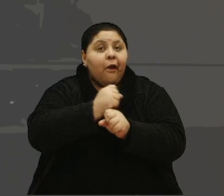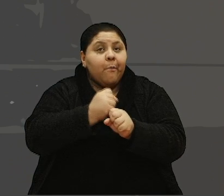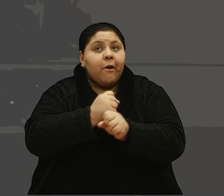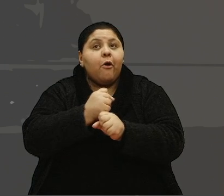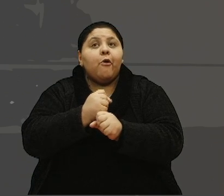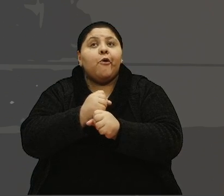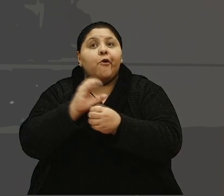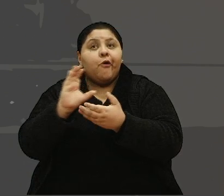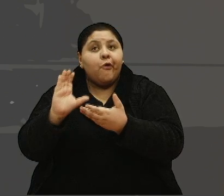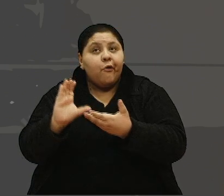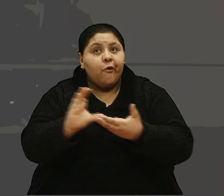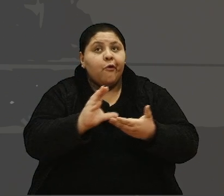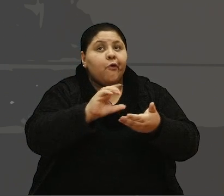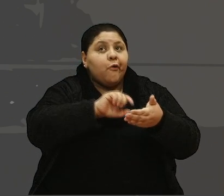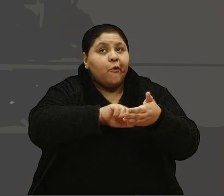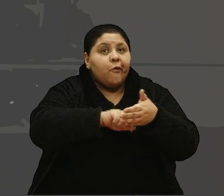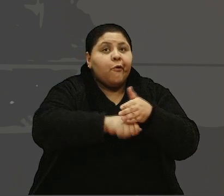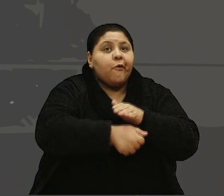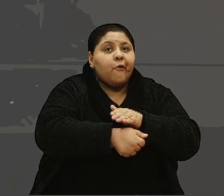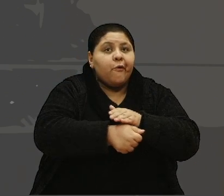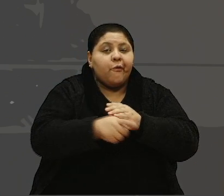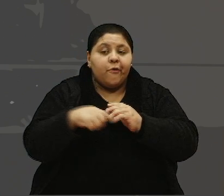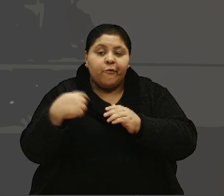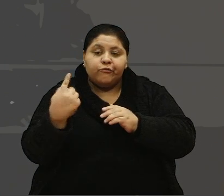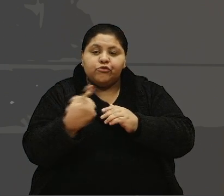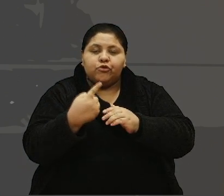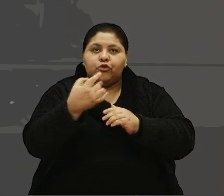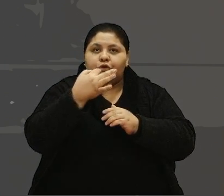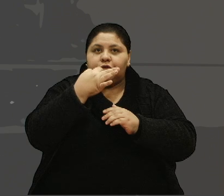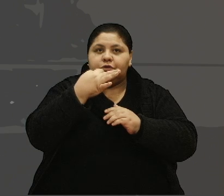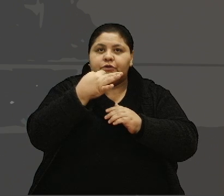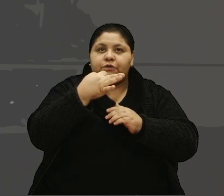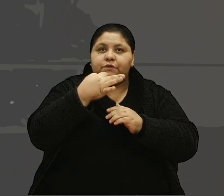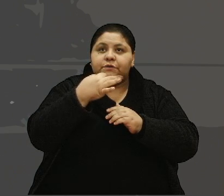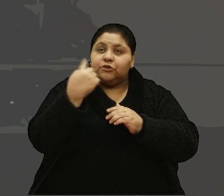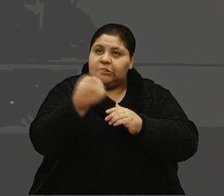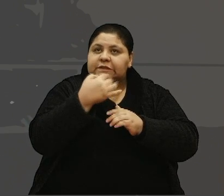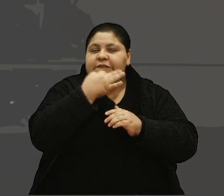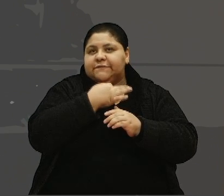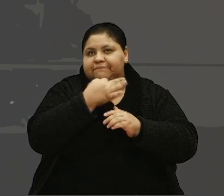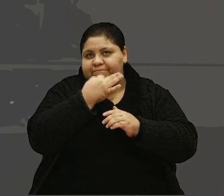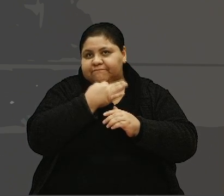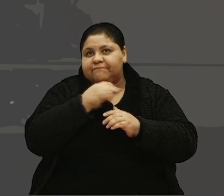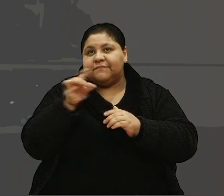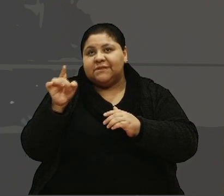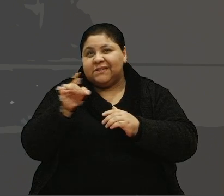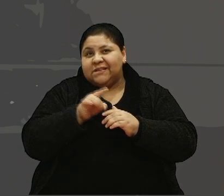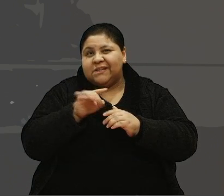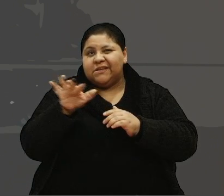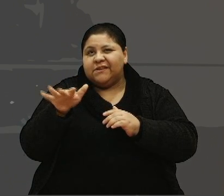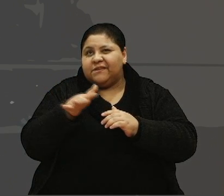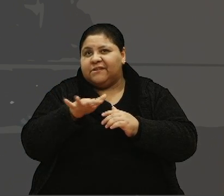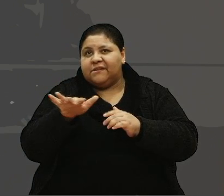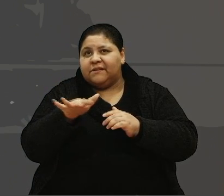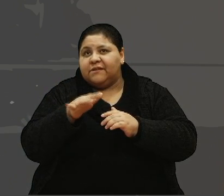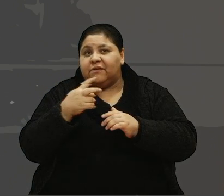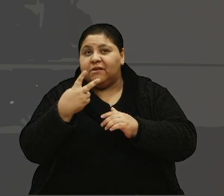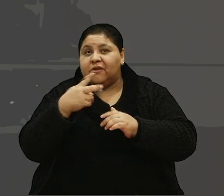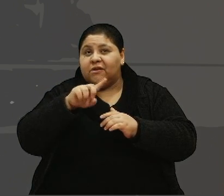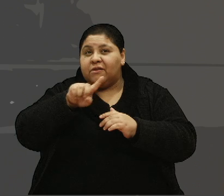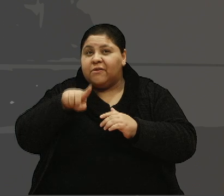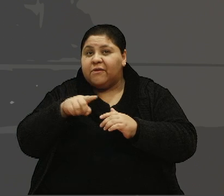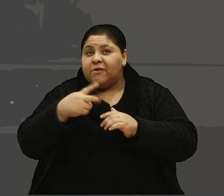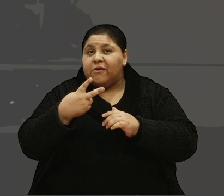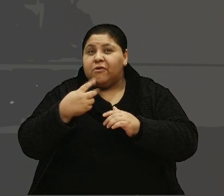recursos, investimentos do nosso município de Caxias do Sul, que é de aproximadamente